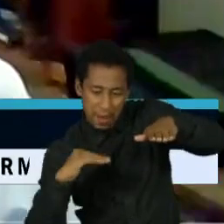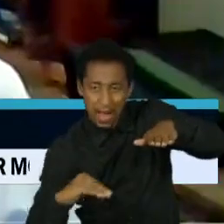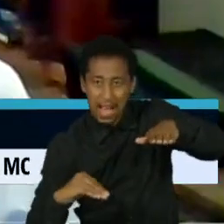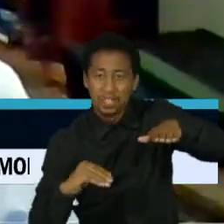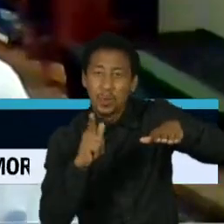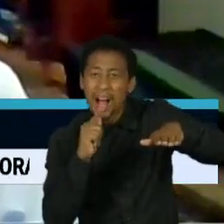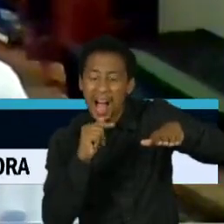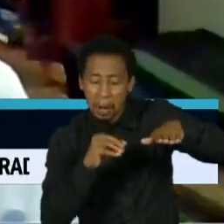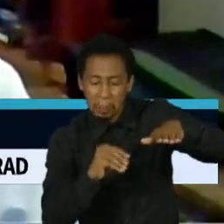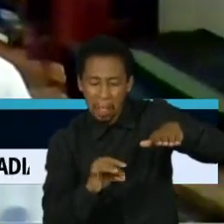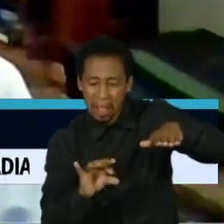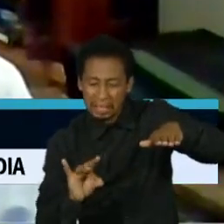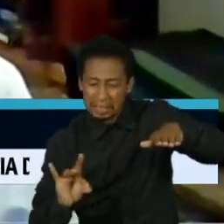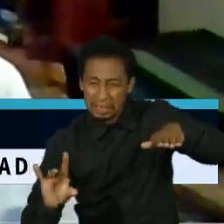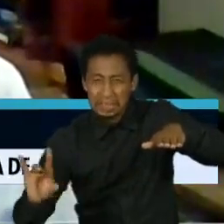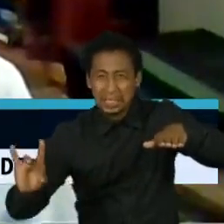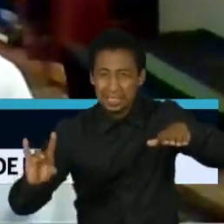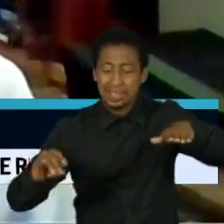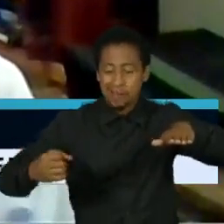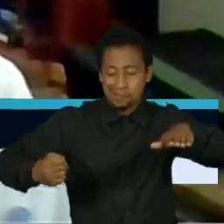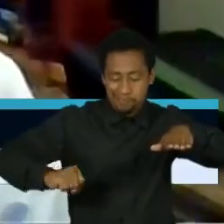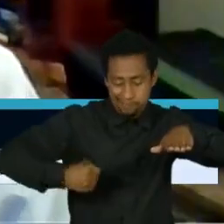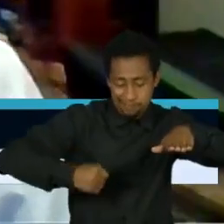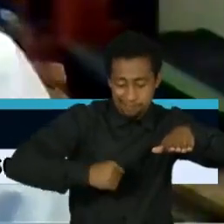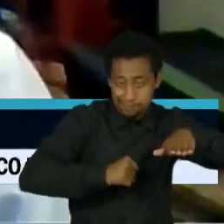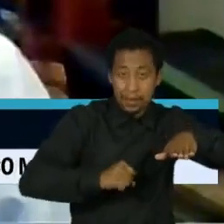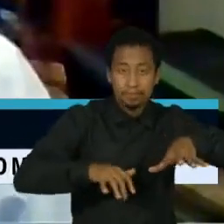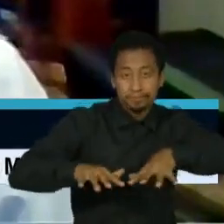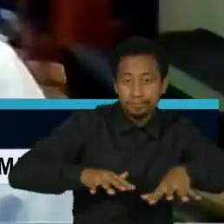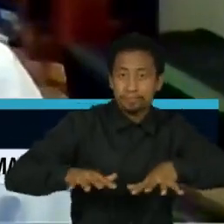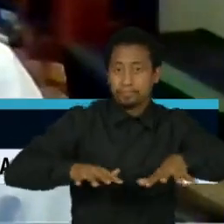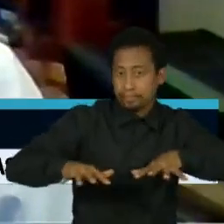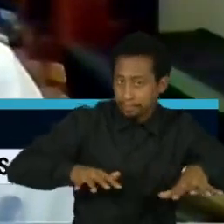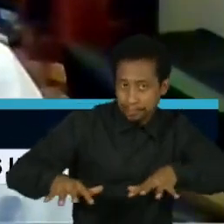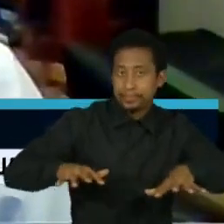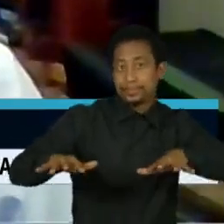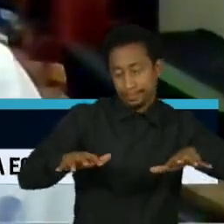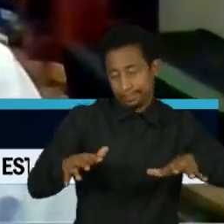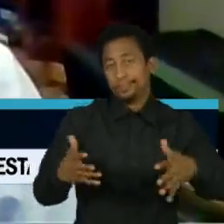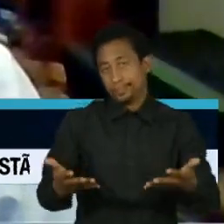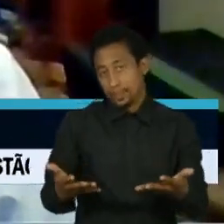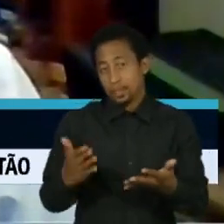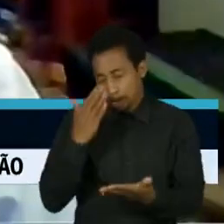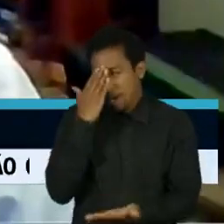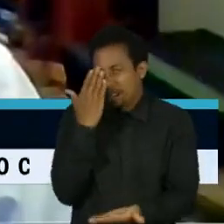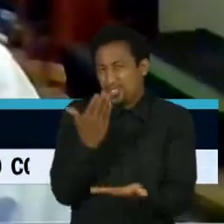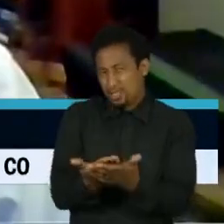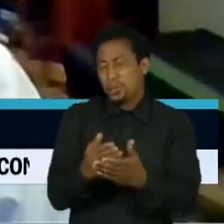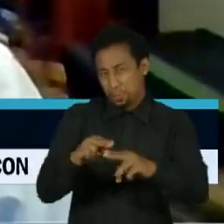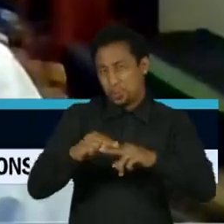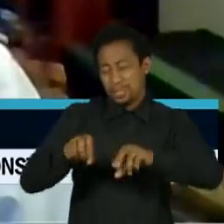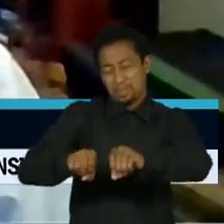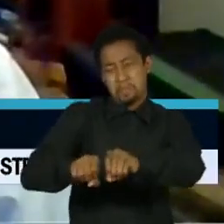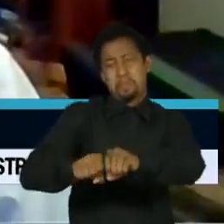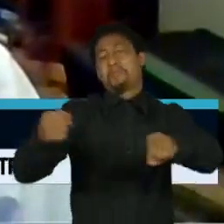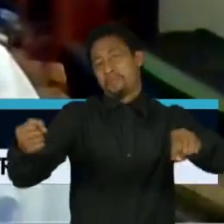fica desestabilizado, né? É o que, na minha opinião, deve ter ajudado a acontecer. A chuva